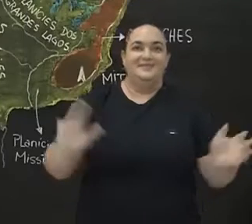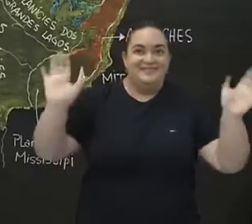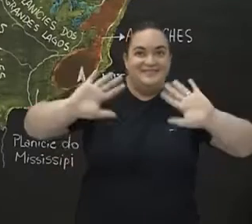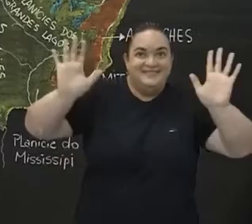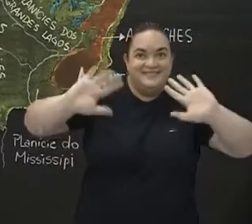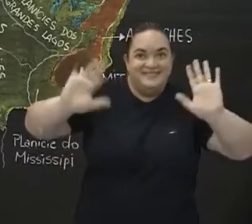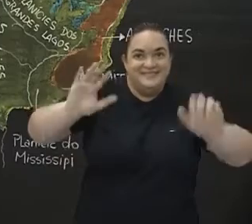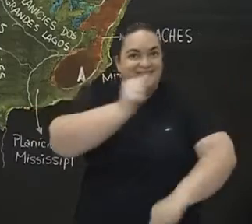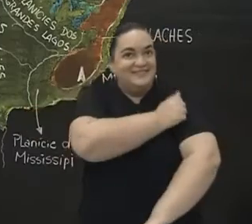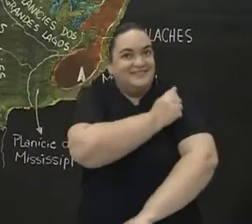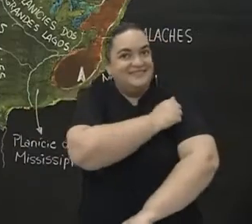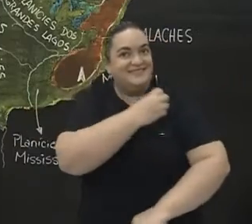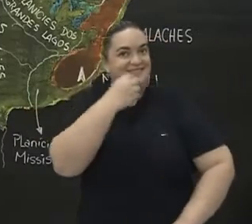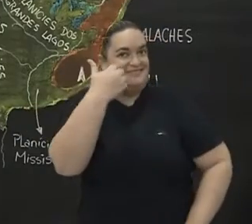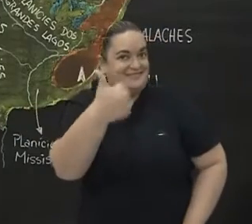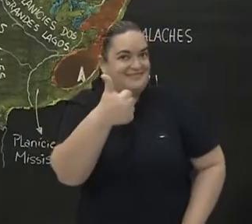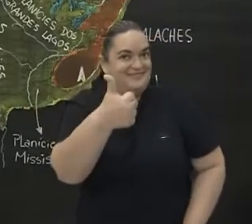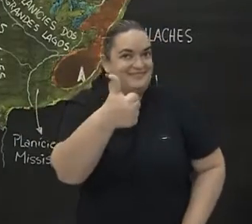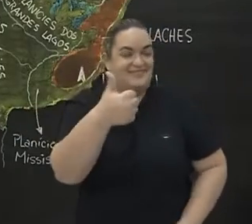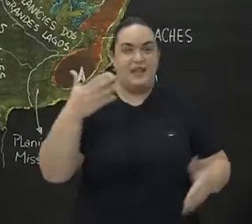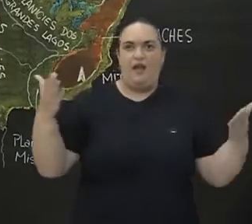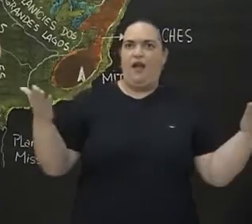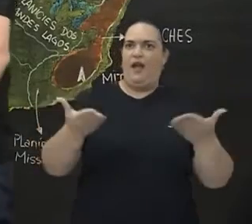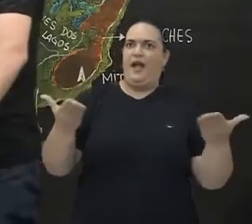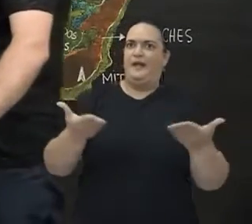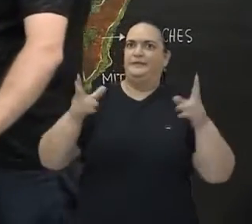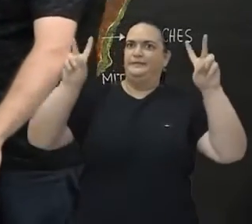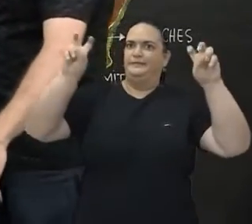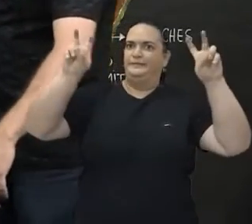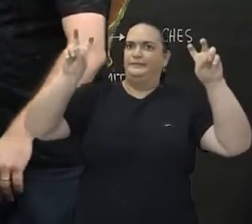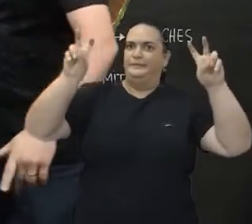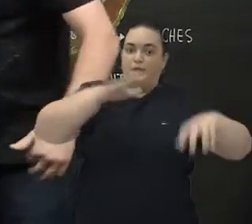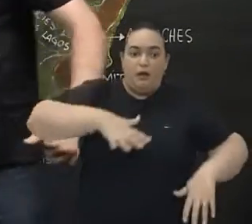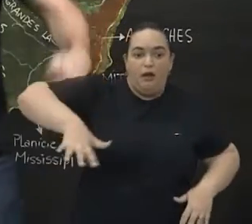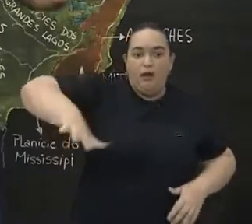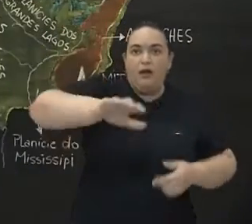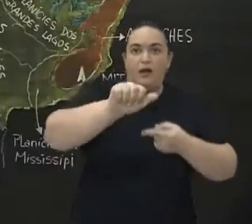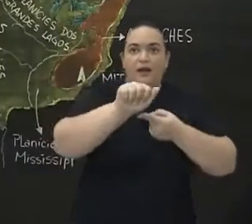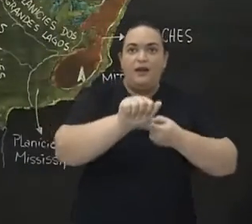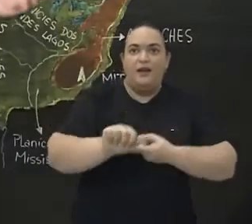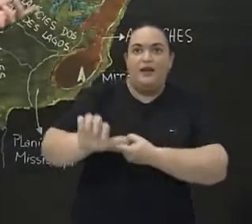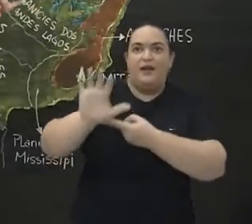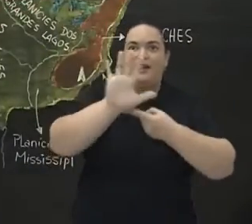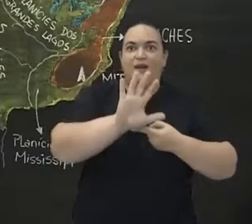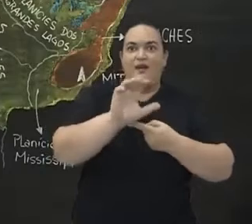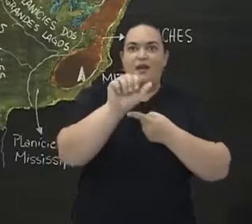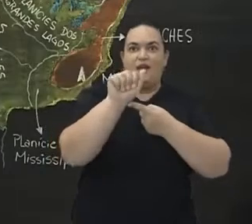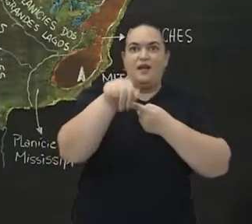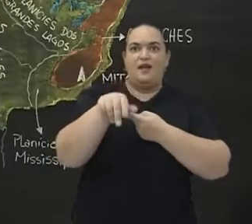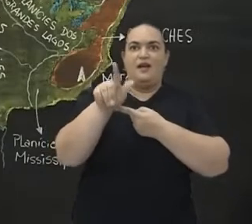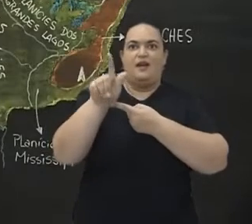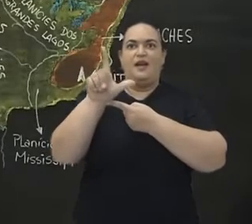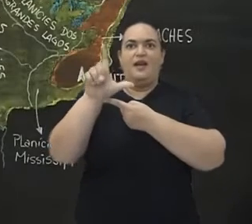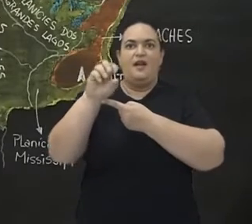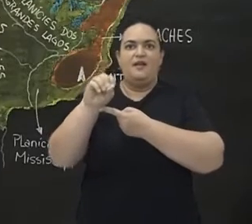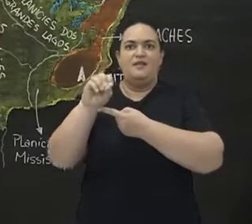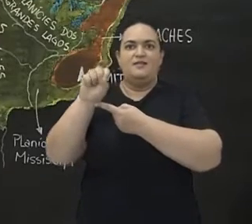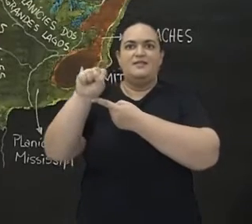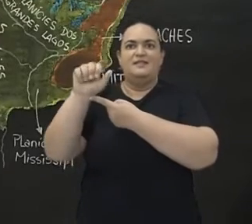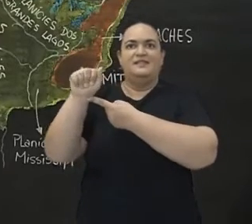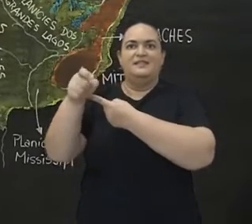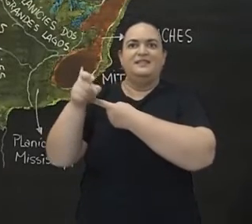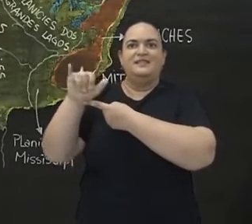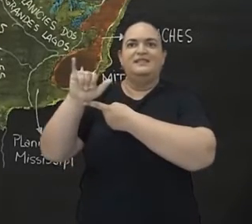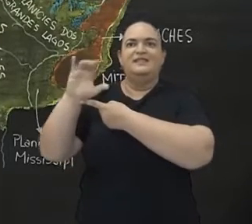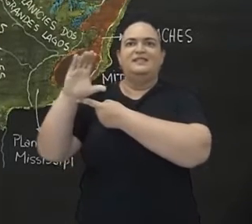Olá, caro aluno, tudo bem? Vamos falar agora sobre o território da América Anglo-Saxônica. Vamos tentar entender